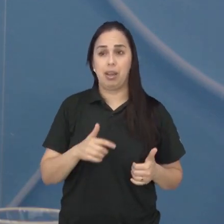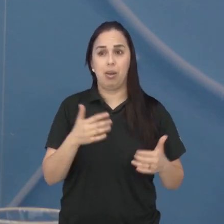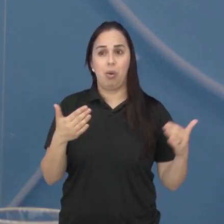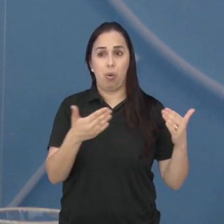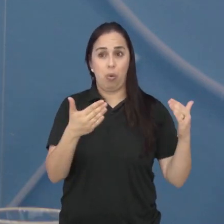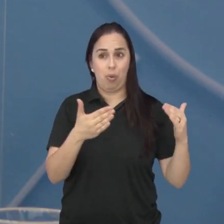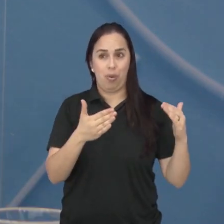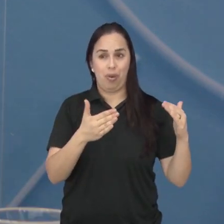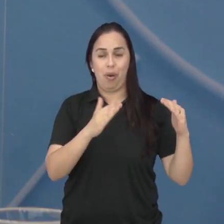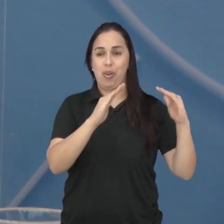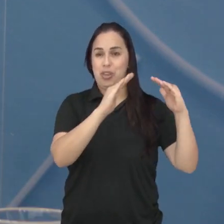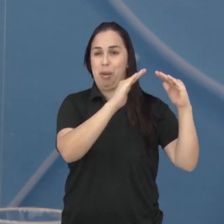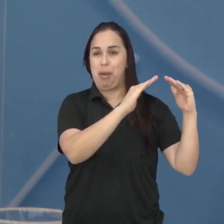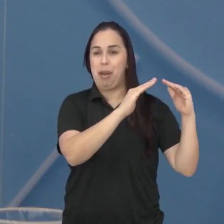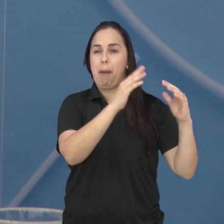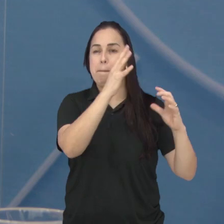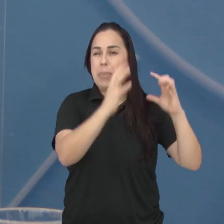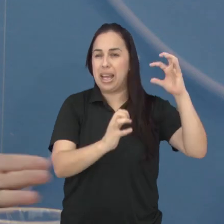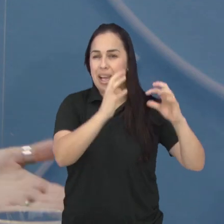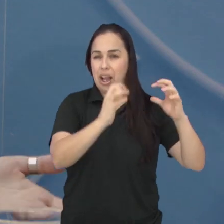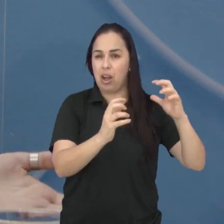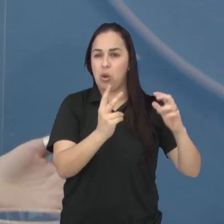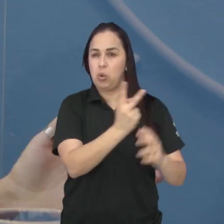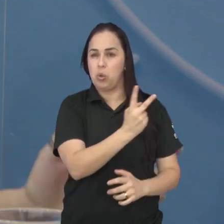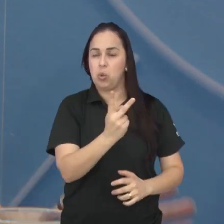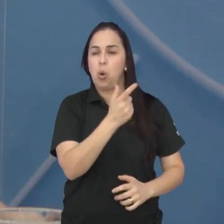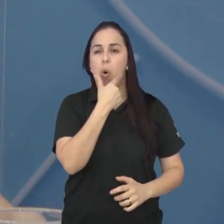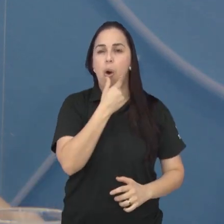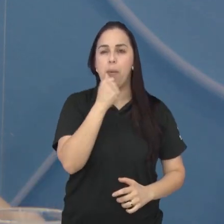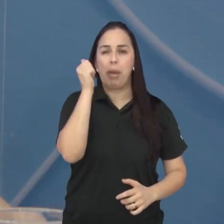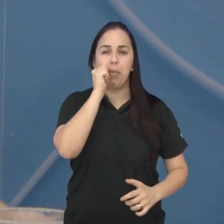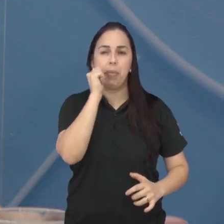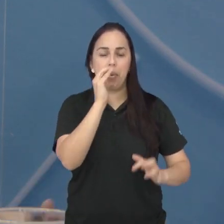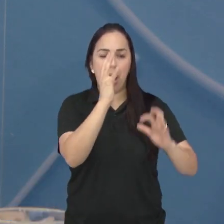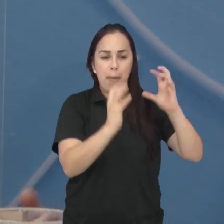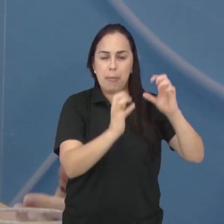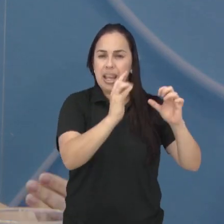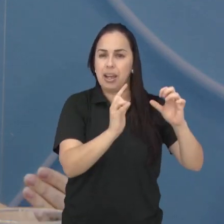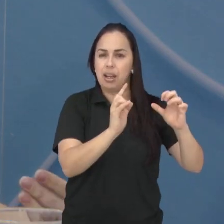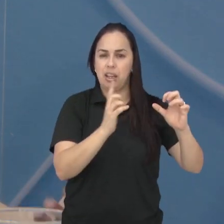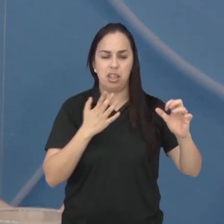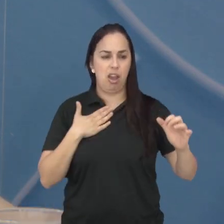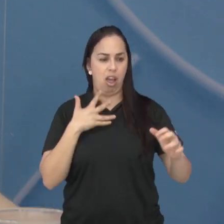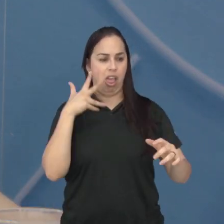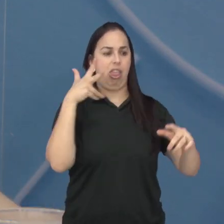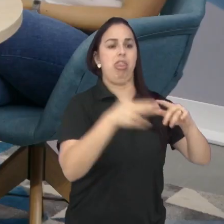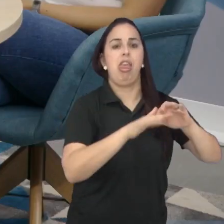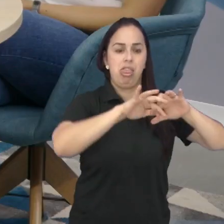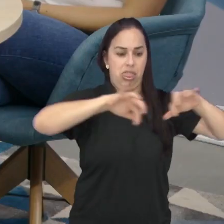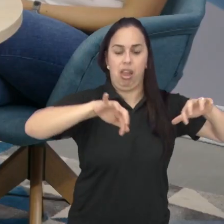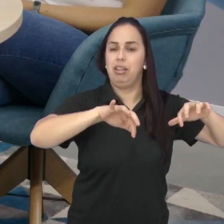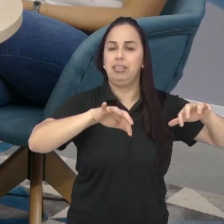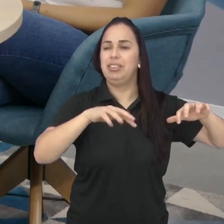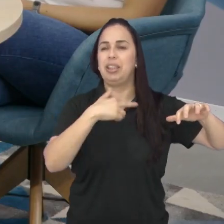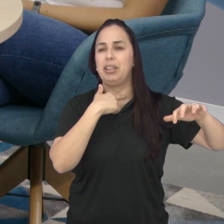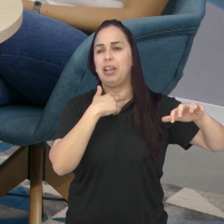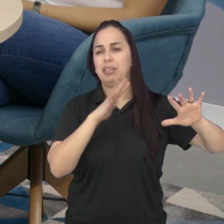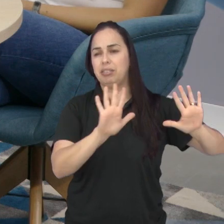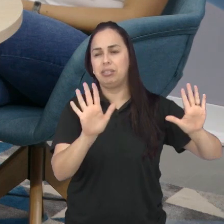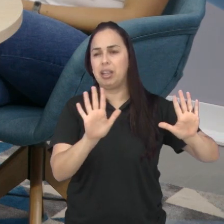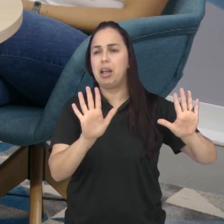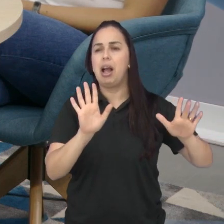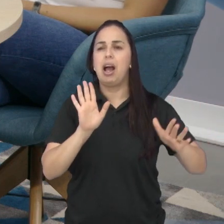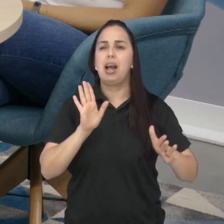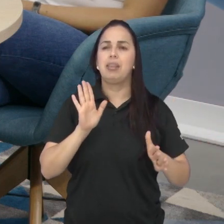de marido e mulher, tem que meter a Sim. colher, mas nem sempre você pode, né? Também não É. é para São se ocasiões e colocar em ocasiões. situações que